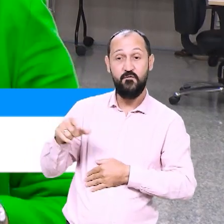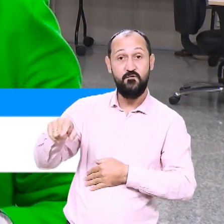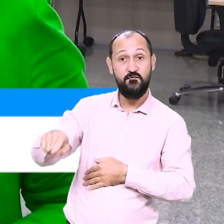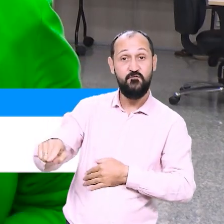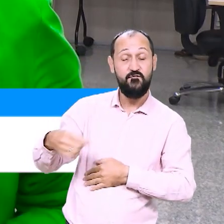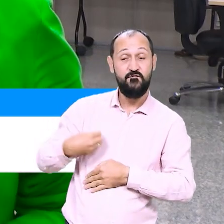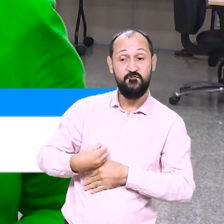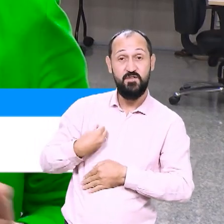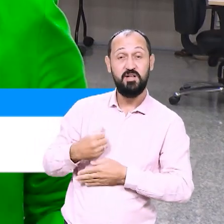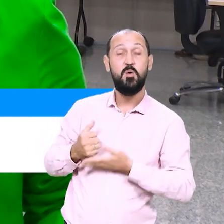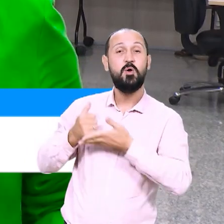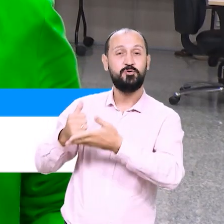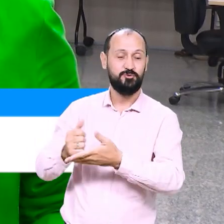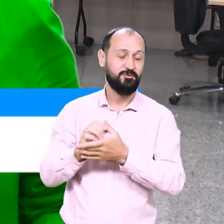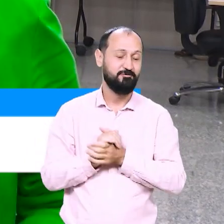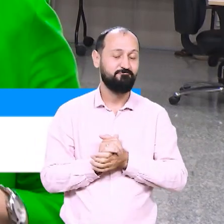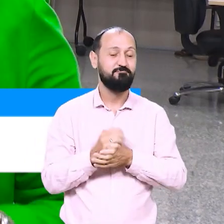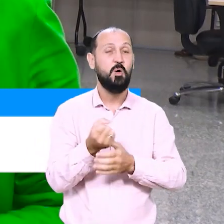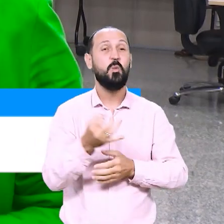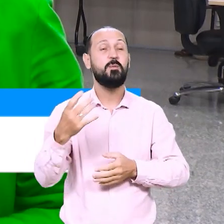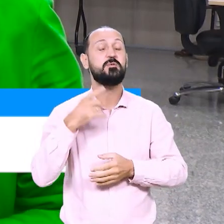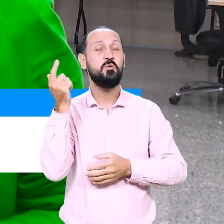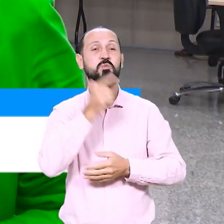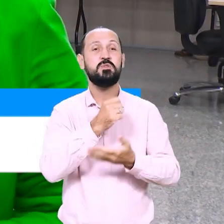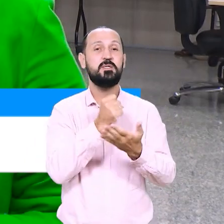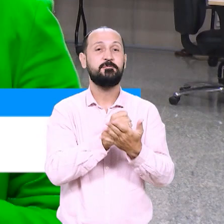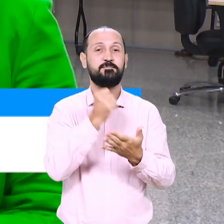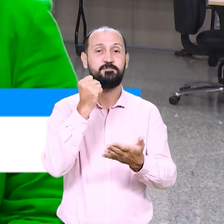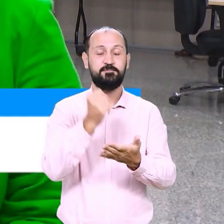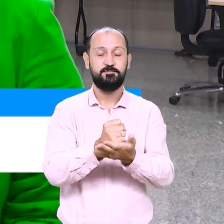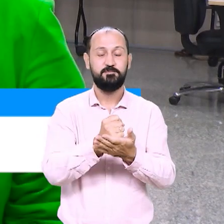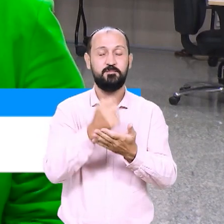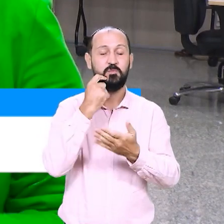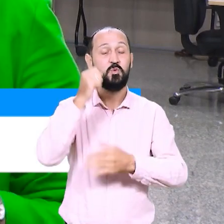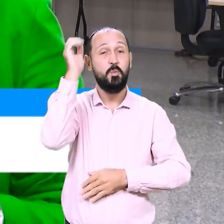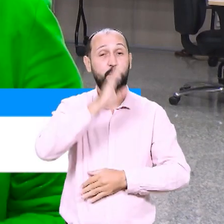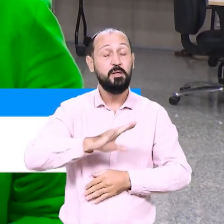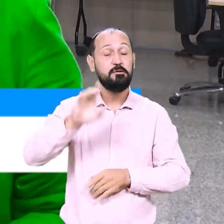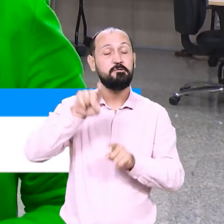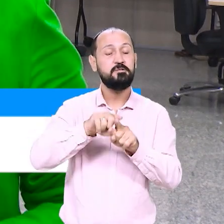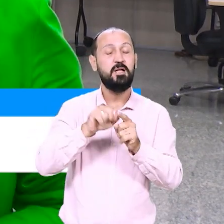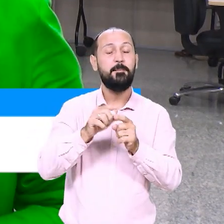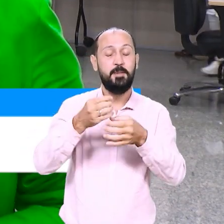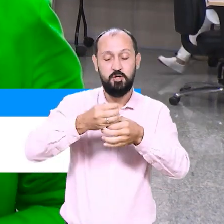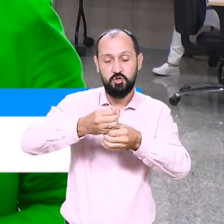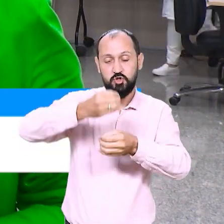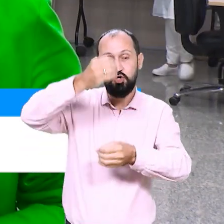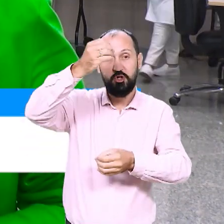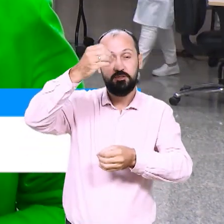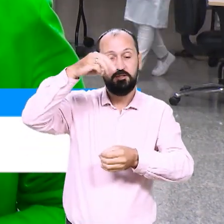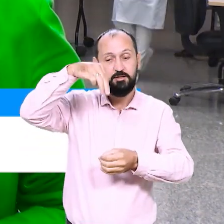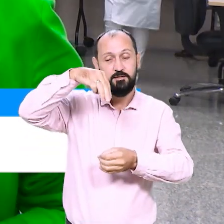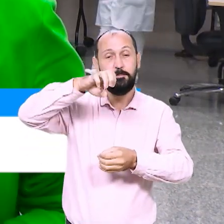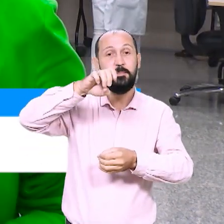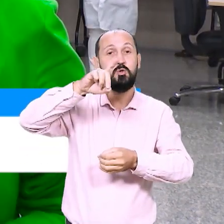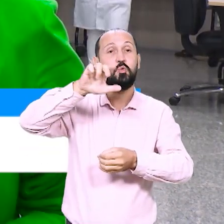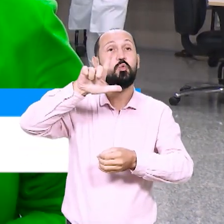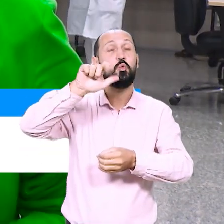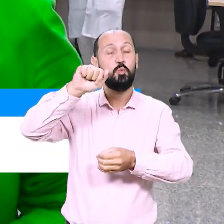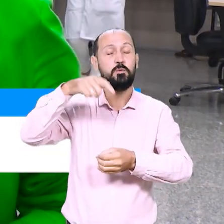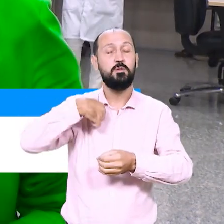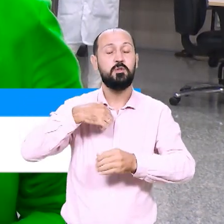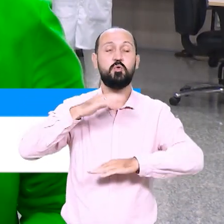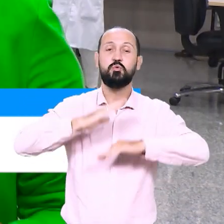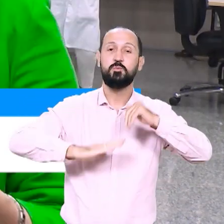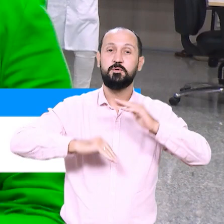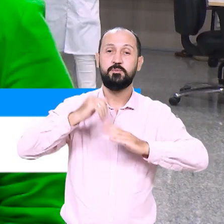salvar uma vida? Essa é a quantidade necessária para se cadastrar no Registro Brasileiro de Doadores Voluntários de